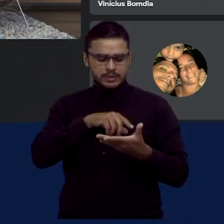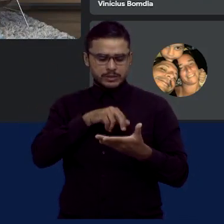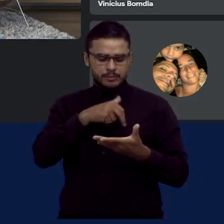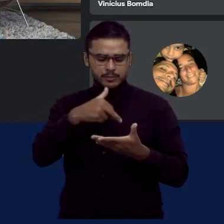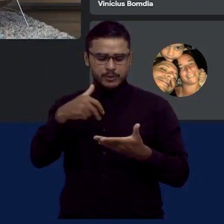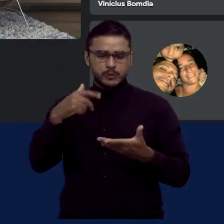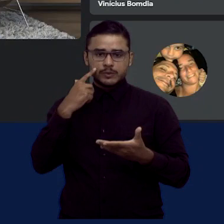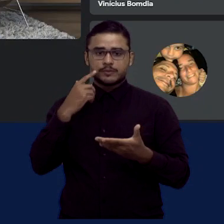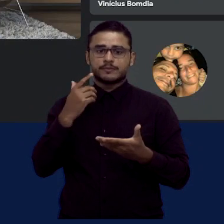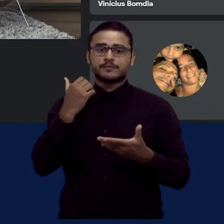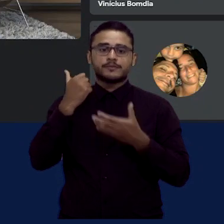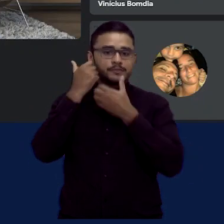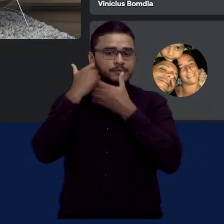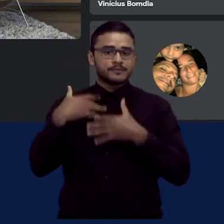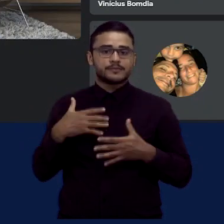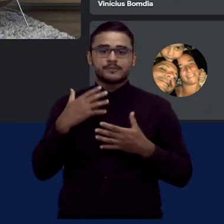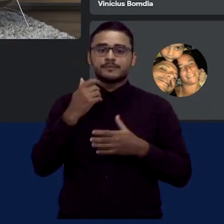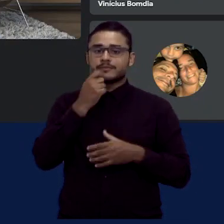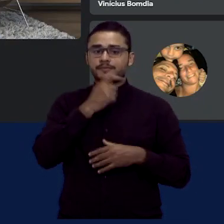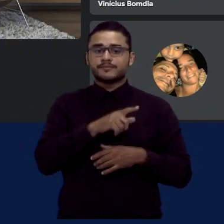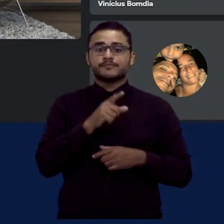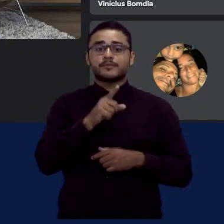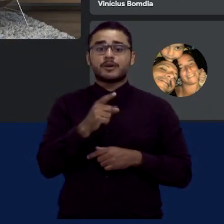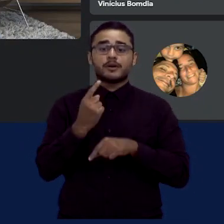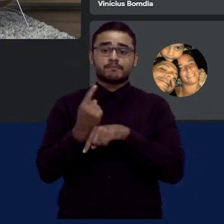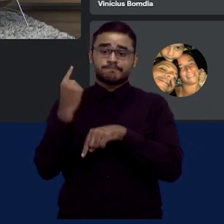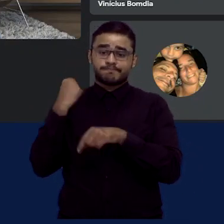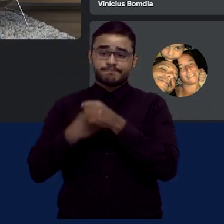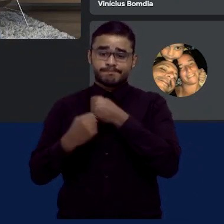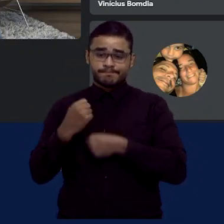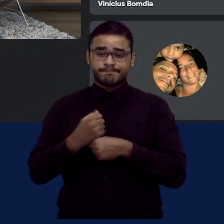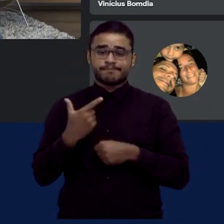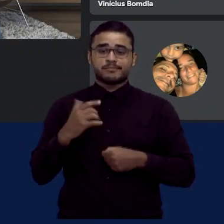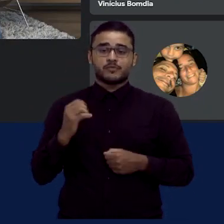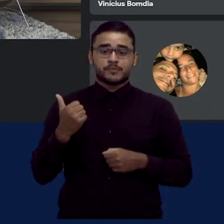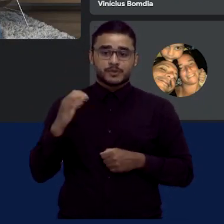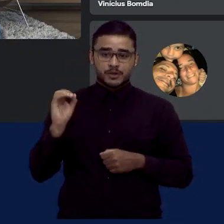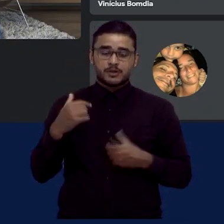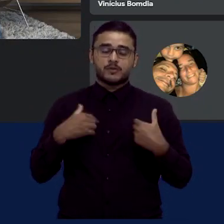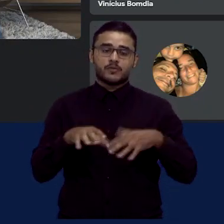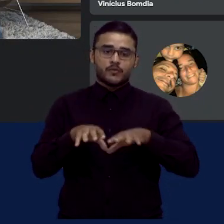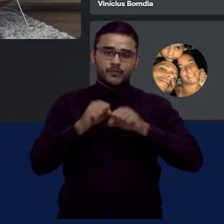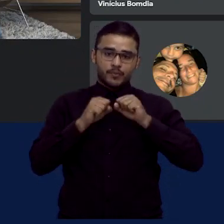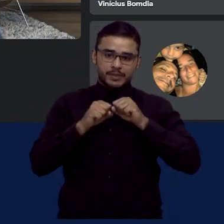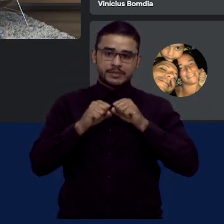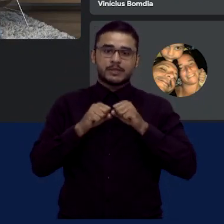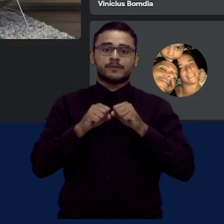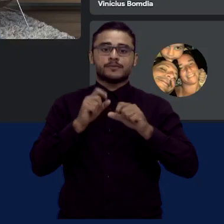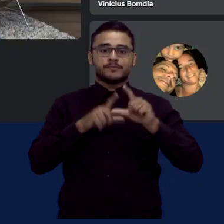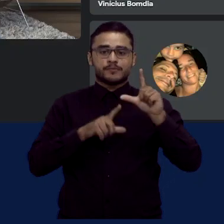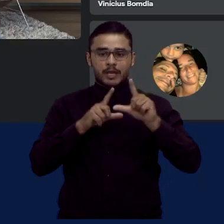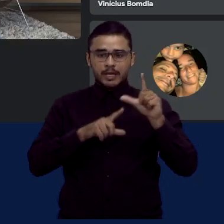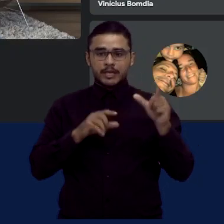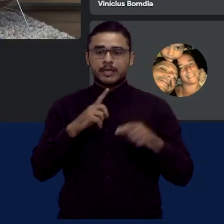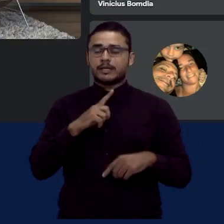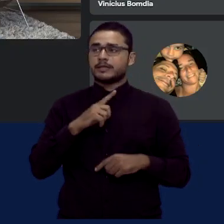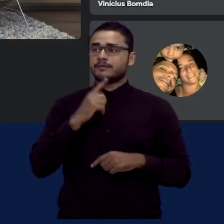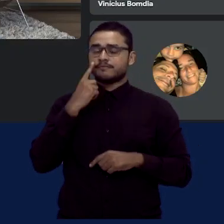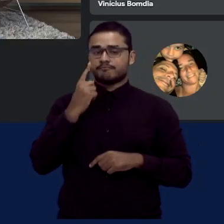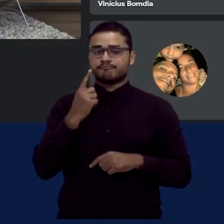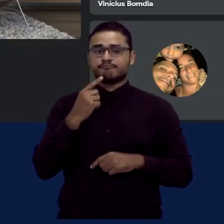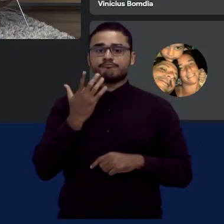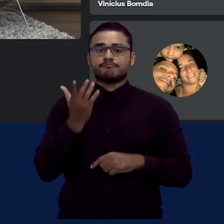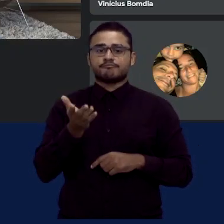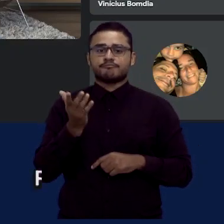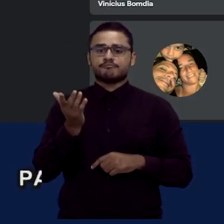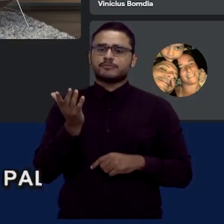gelo. Como eu disse, eu trabalho com quadrinhos desde 2010, sou formado em letras, já trabalhei com publicidade, já trabalhei em gráfica, já